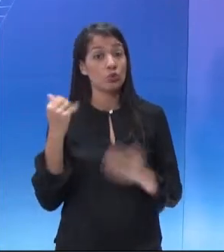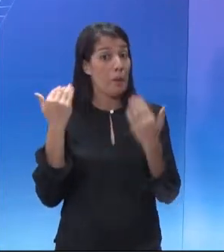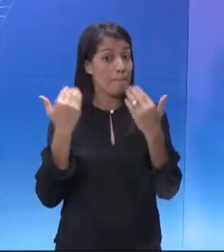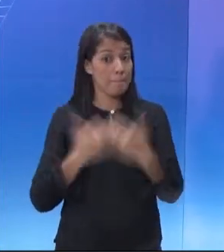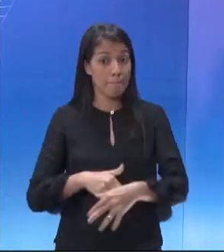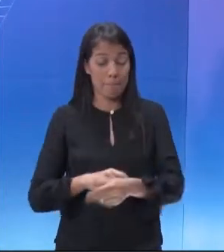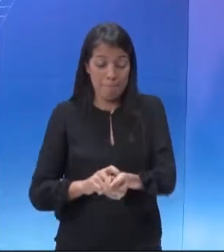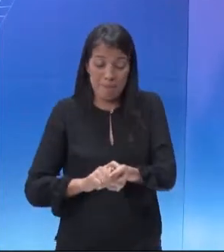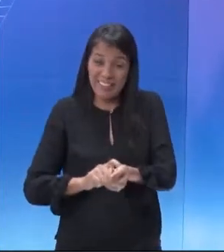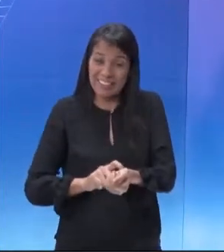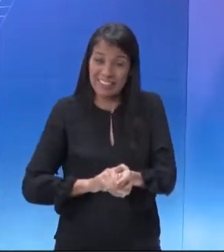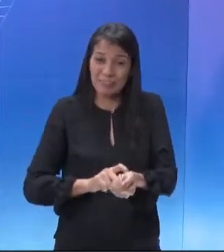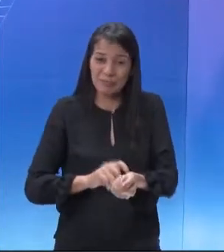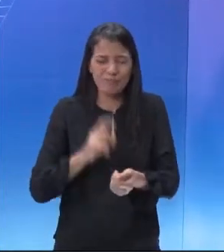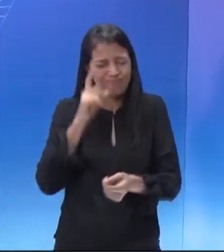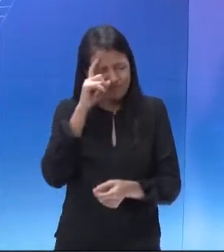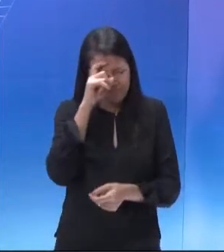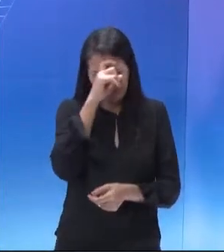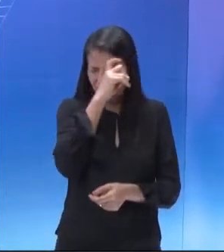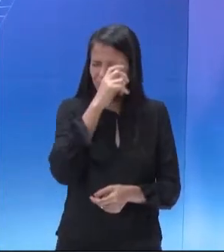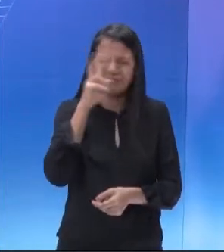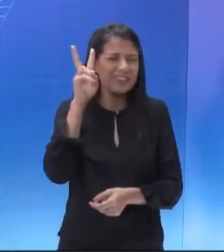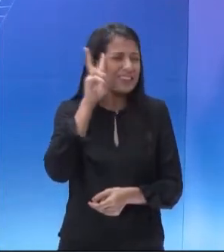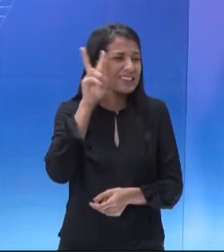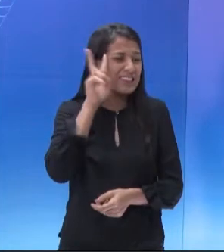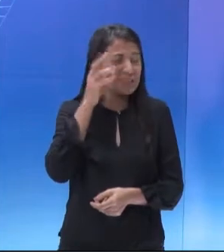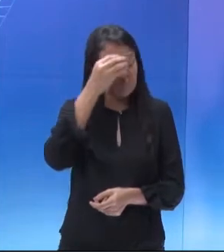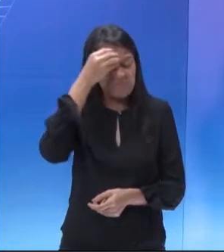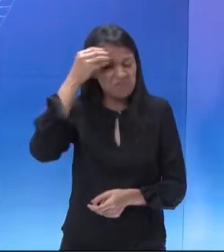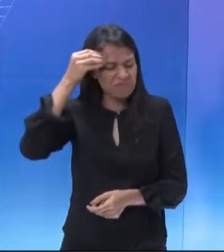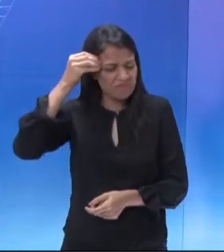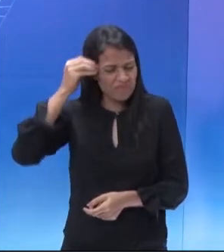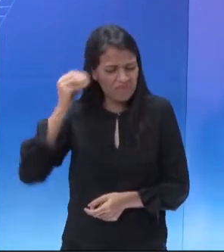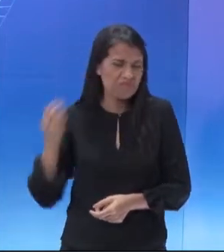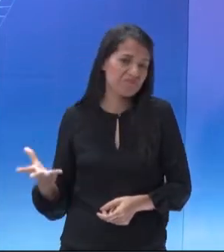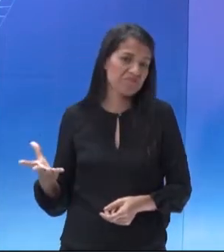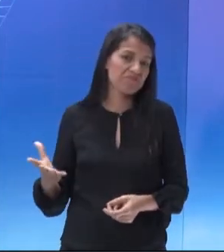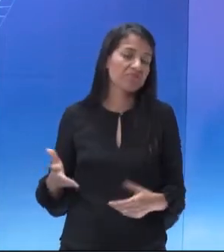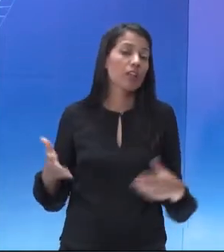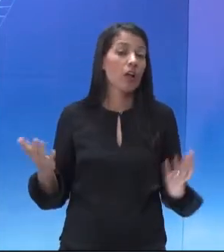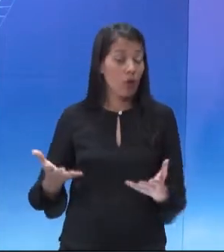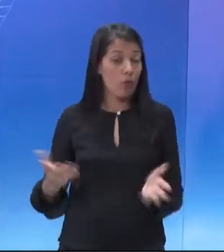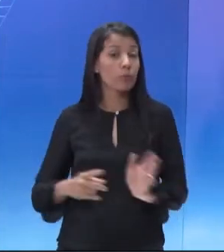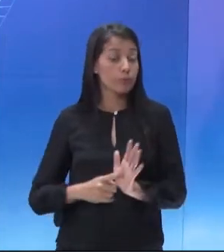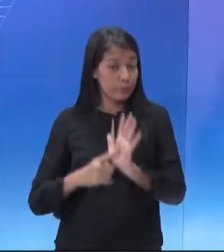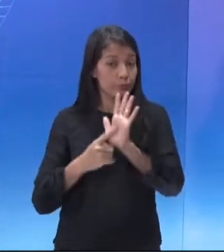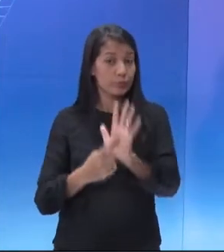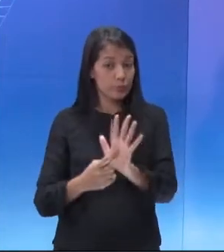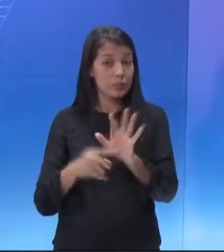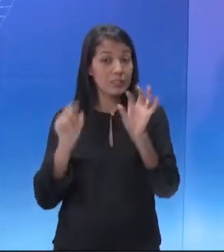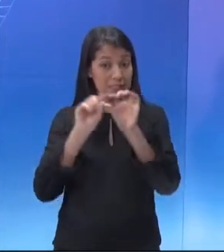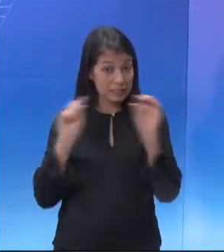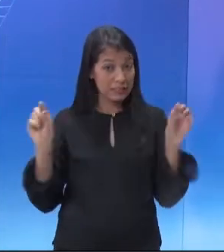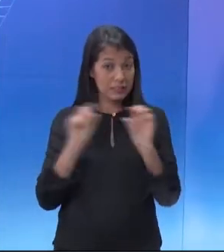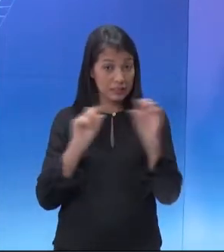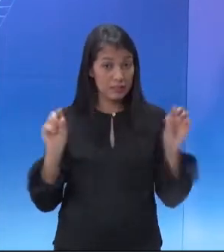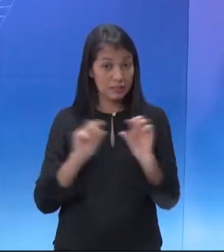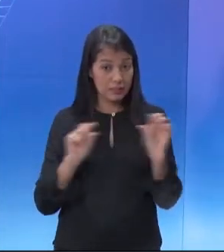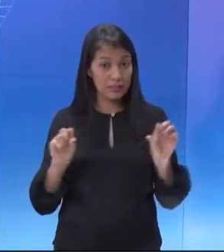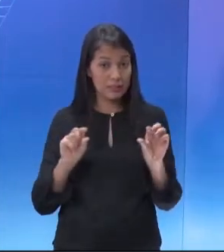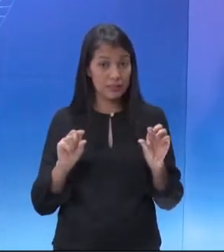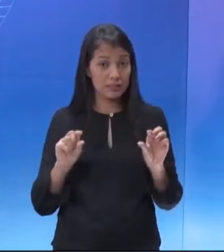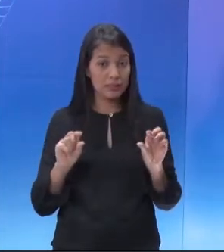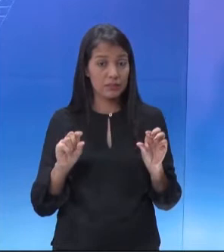você lembrar. Então eu trouxe para vocês aí, no nosso encontro de hoje, essas citações